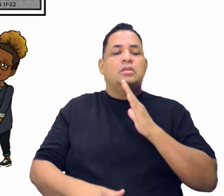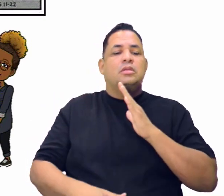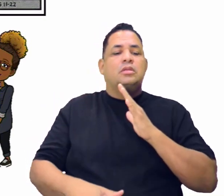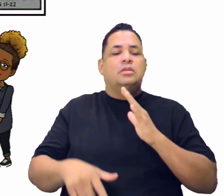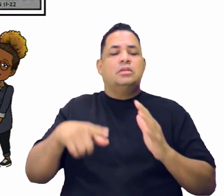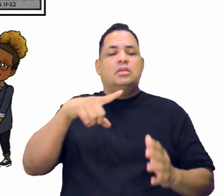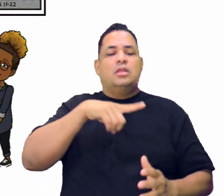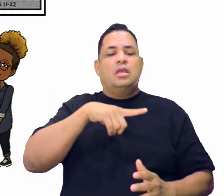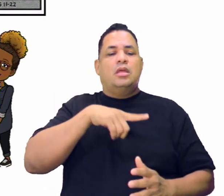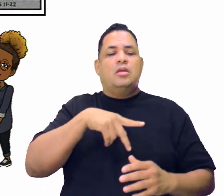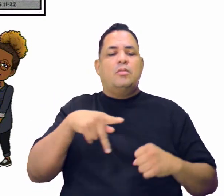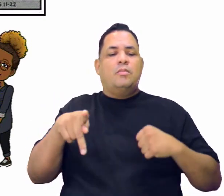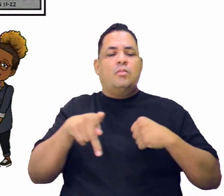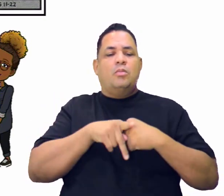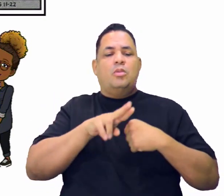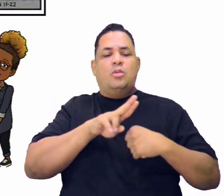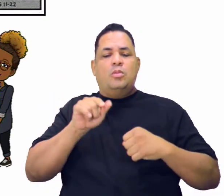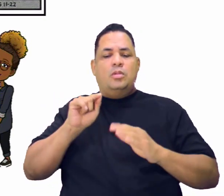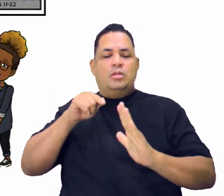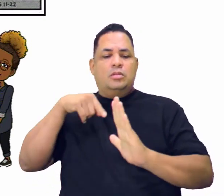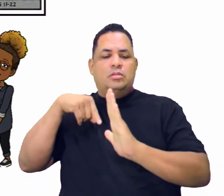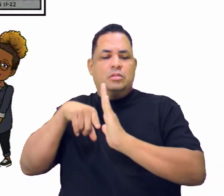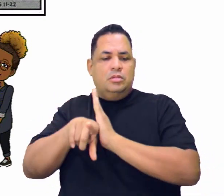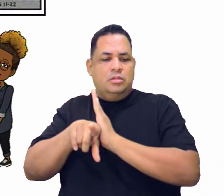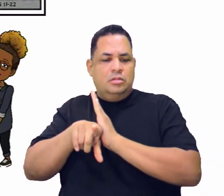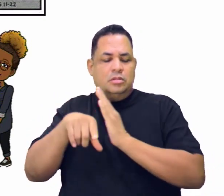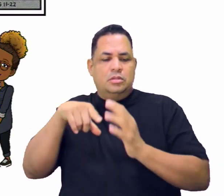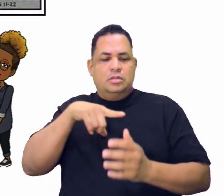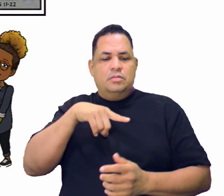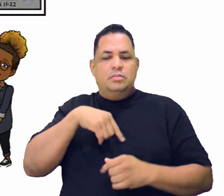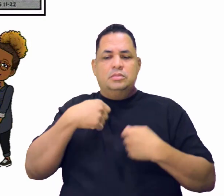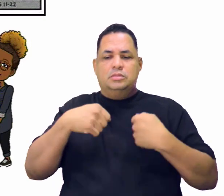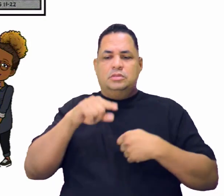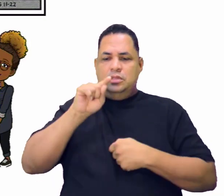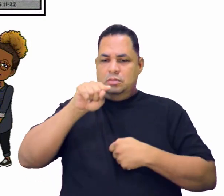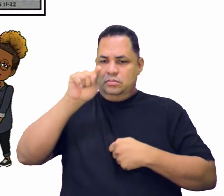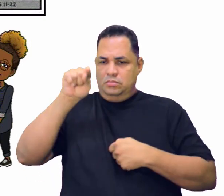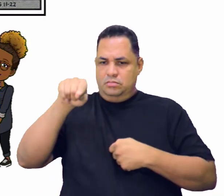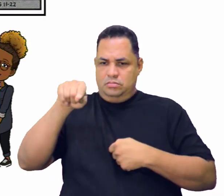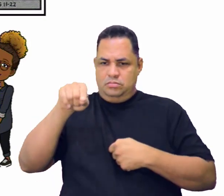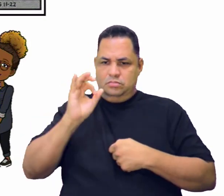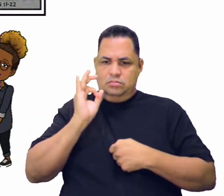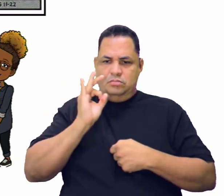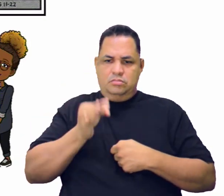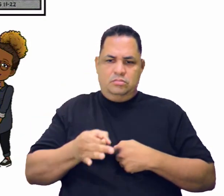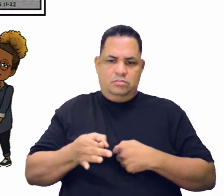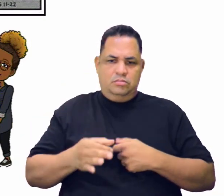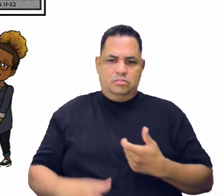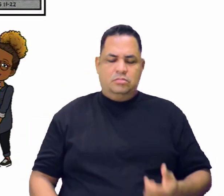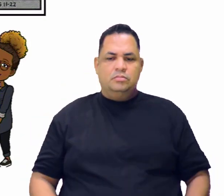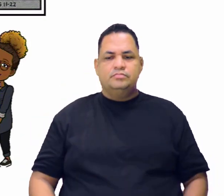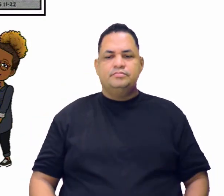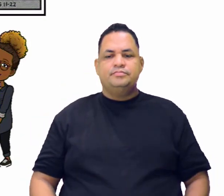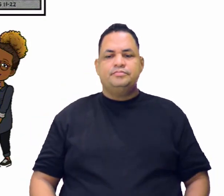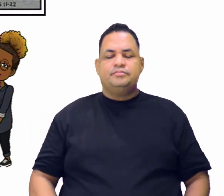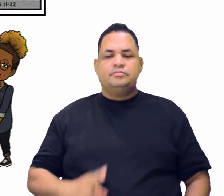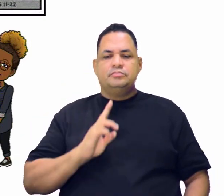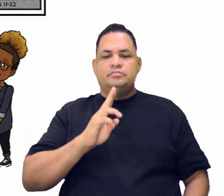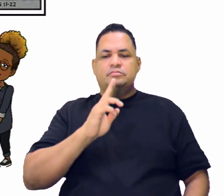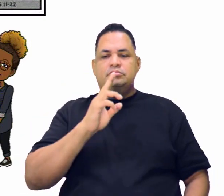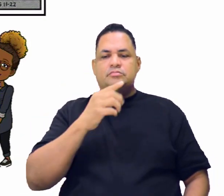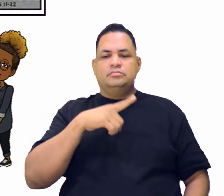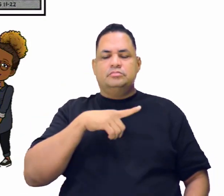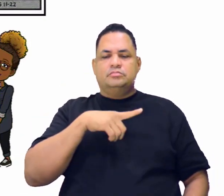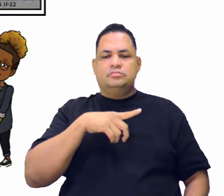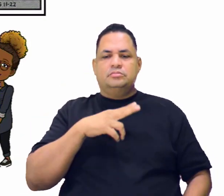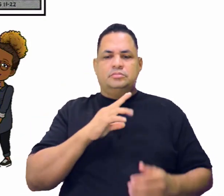no final da frase, você coloca o acento circunflexo. Tá certo? E continua sendo o